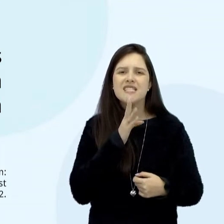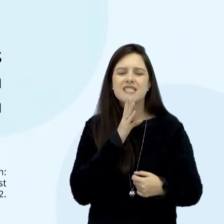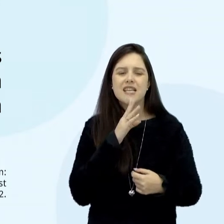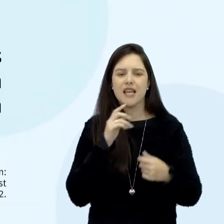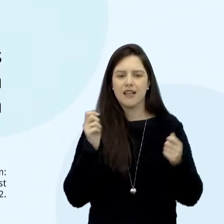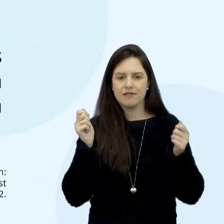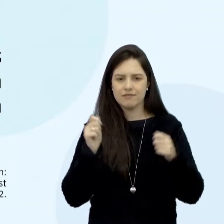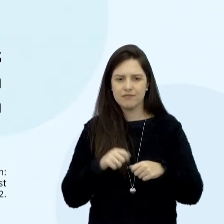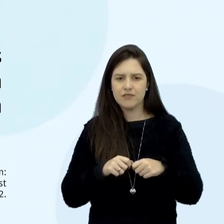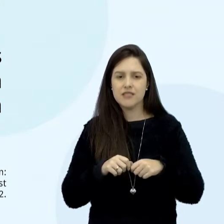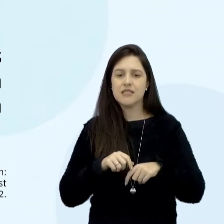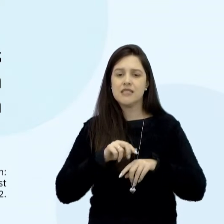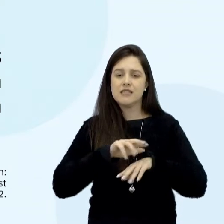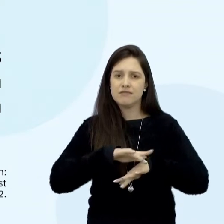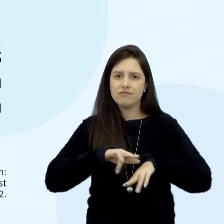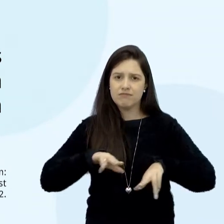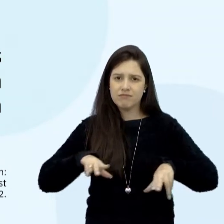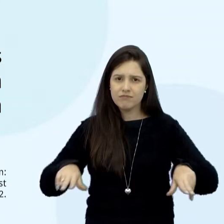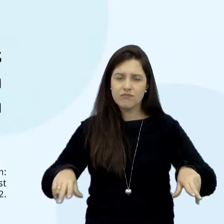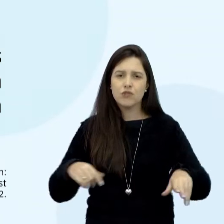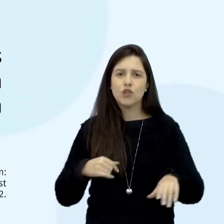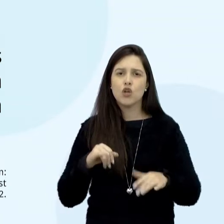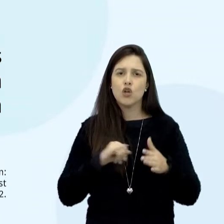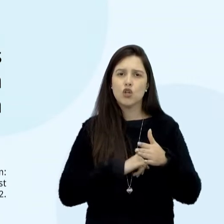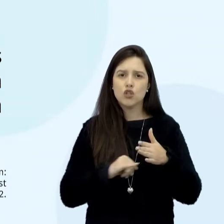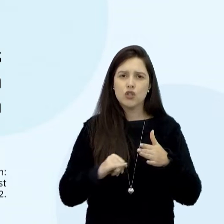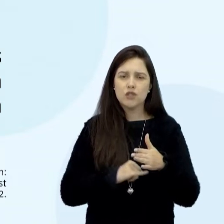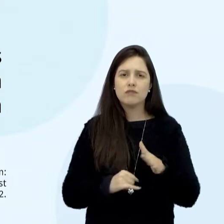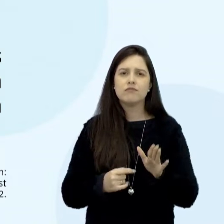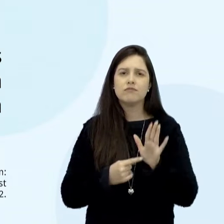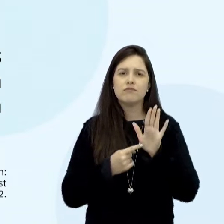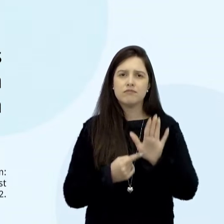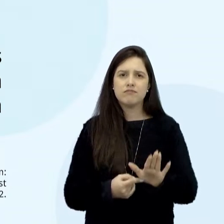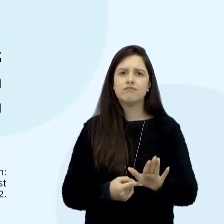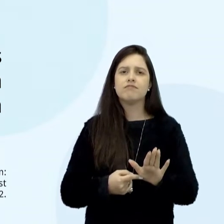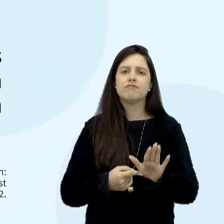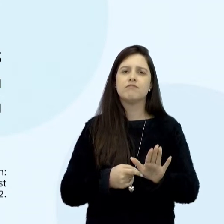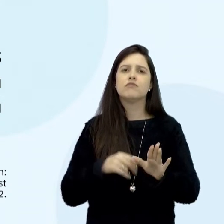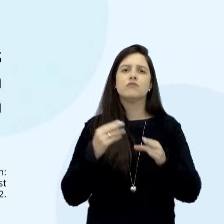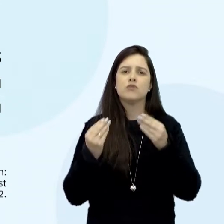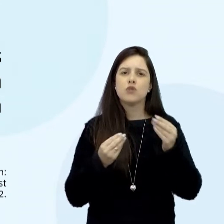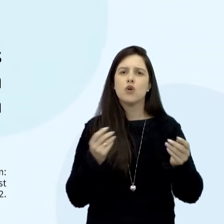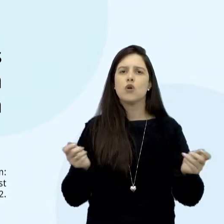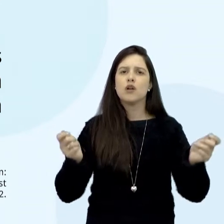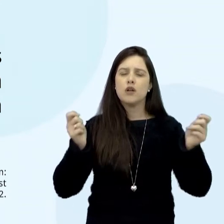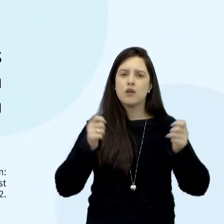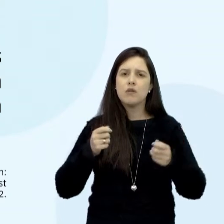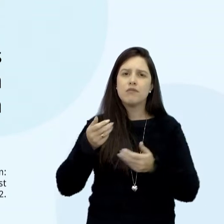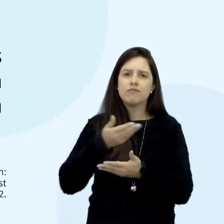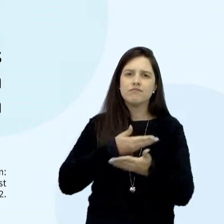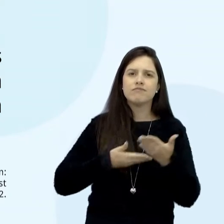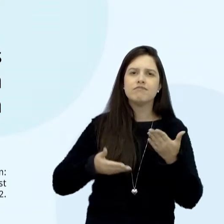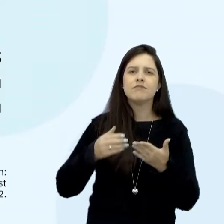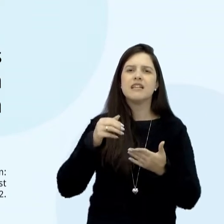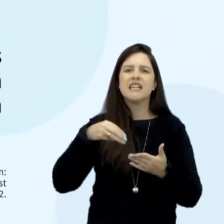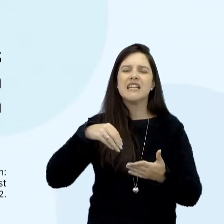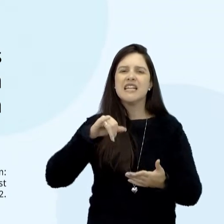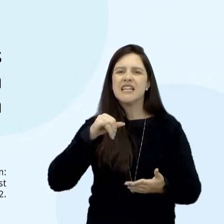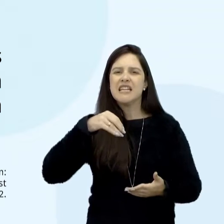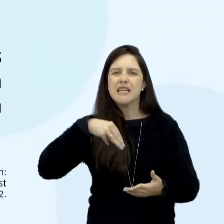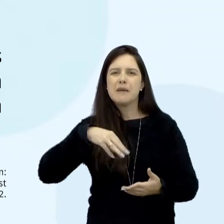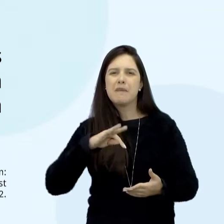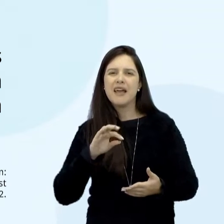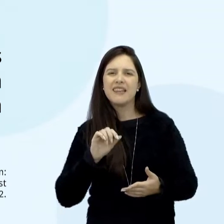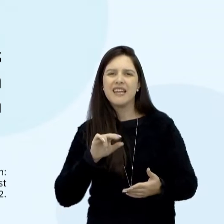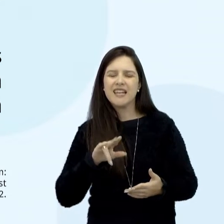é este patrimônio, né, que é este instituto que é responsável pela preservação e divulgação do patrimônio material e imaterial do